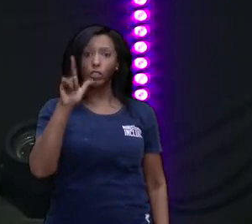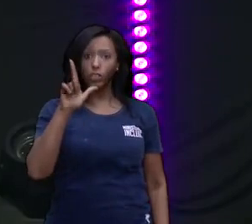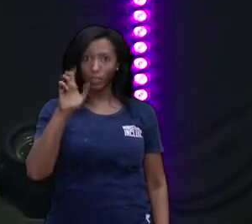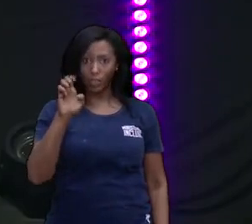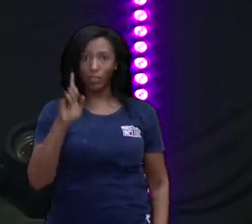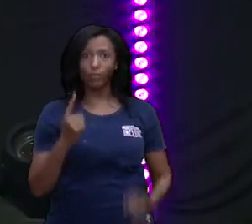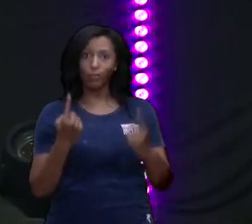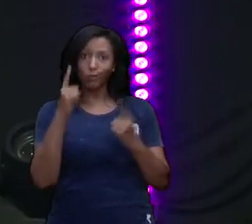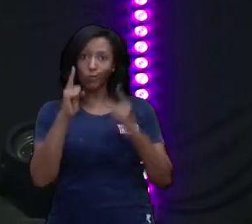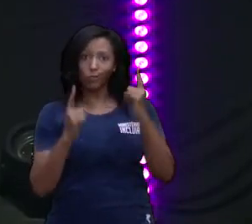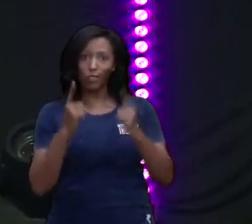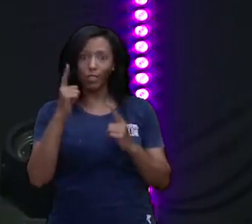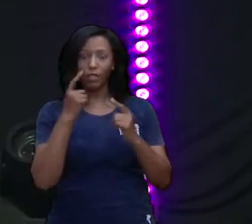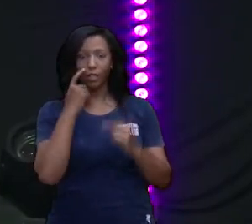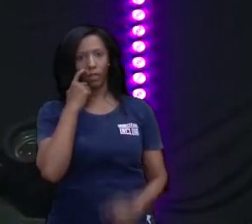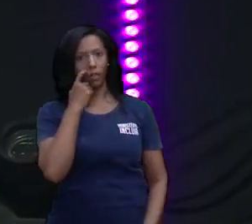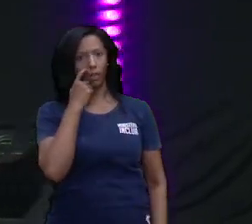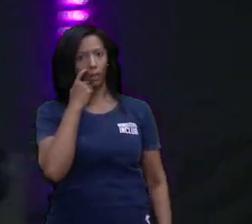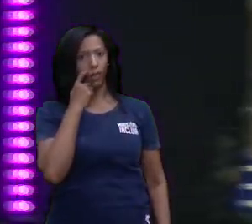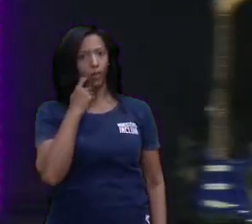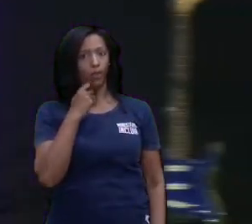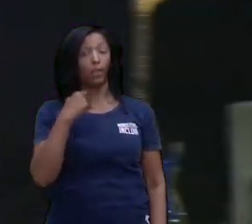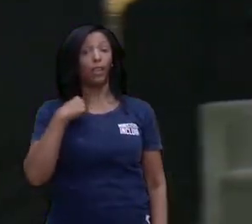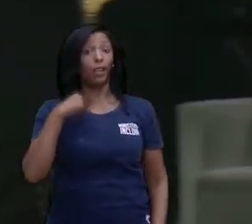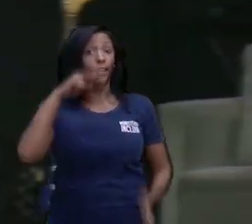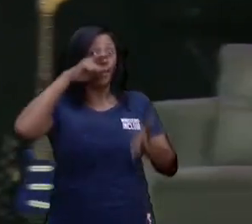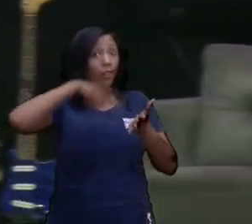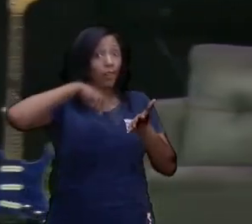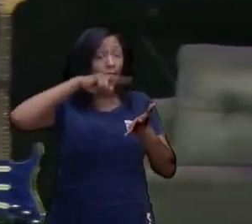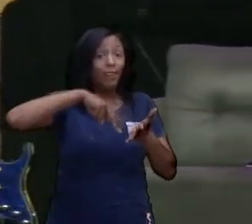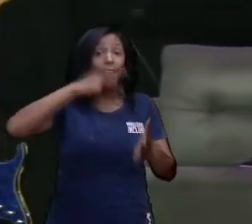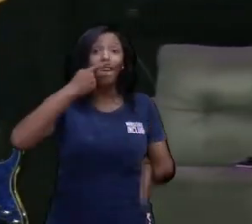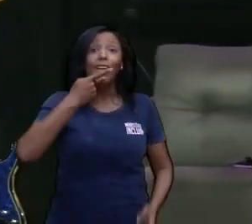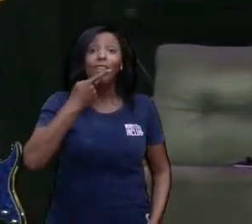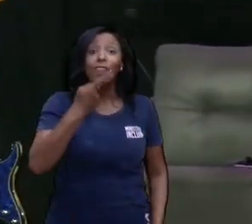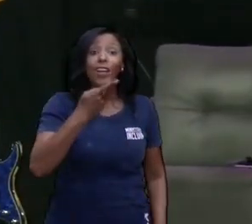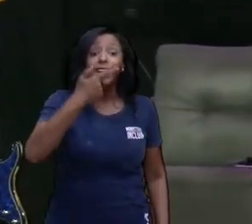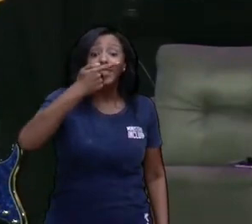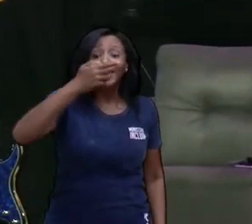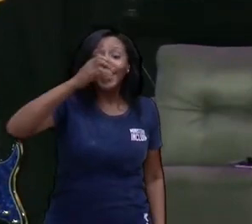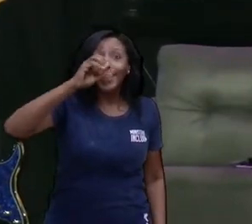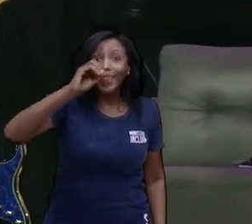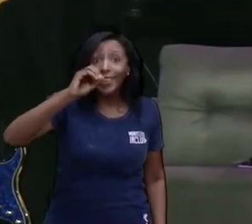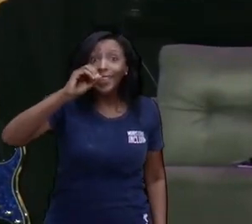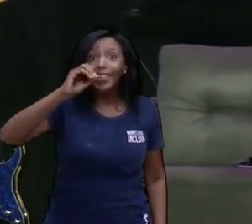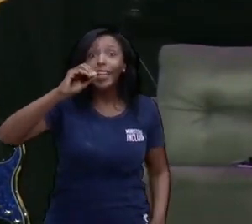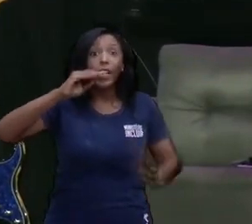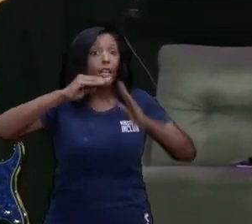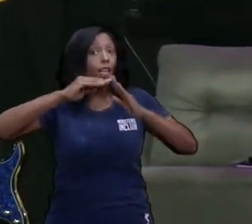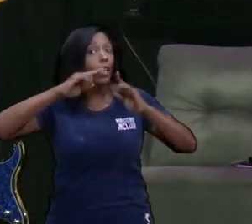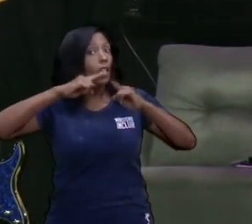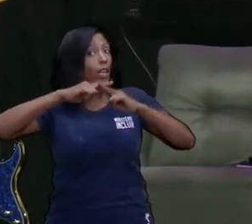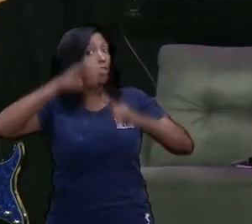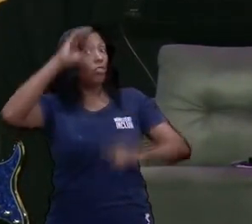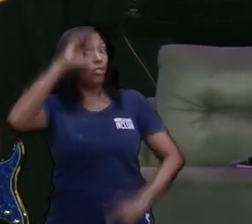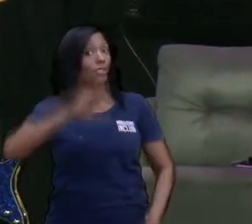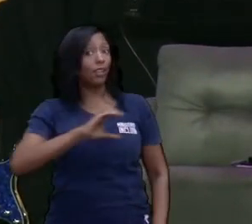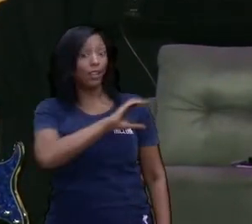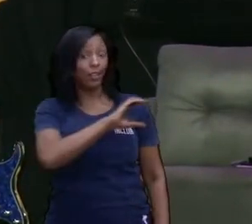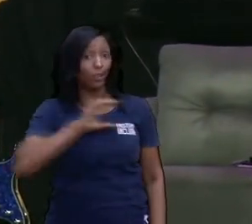é a última vez que eu lhe falaram de 70 igrejas católicas e